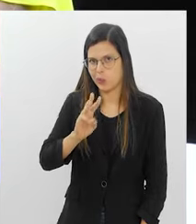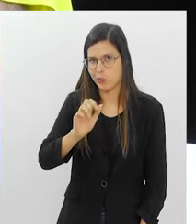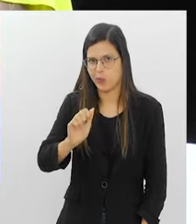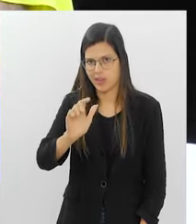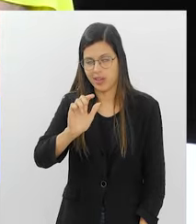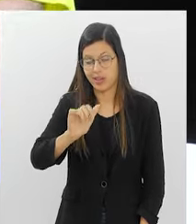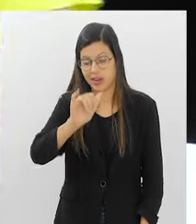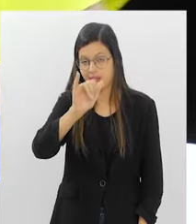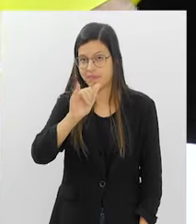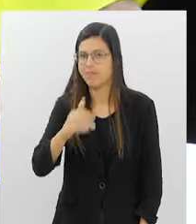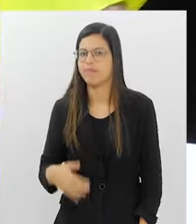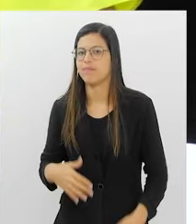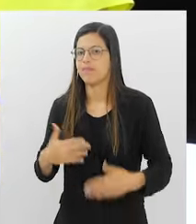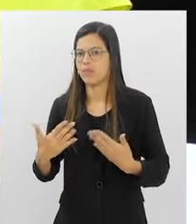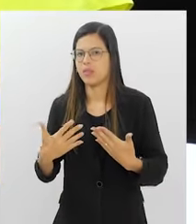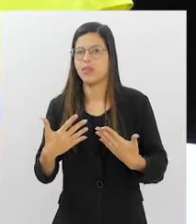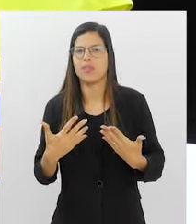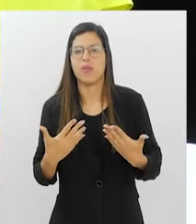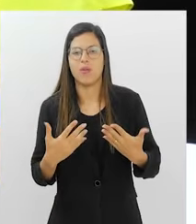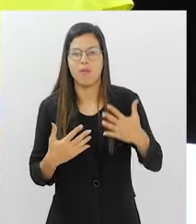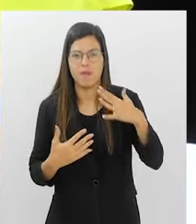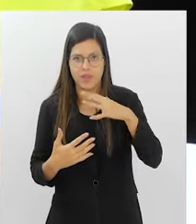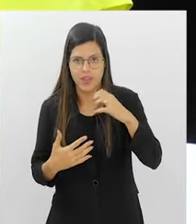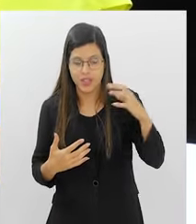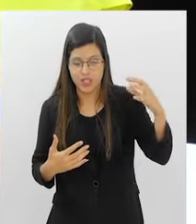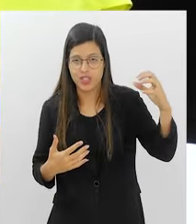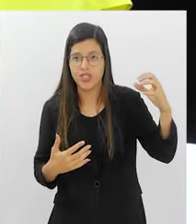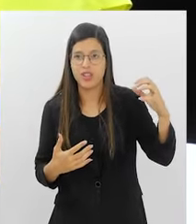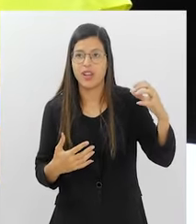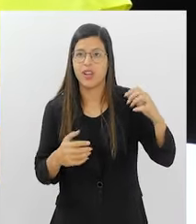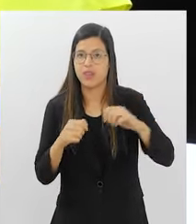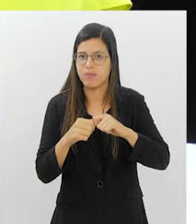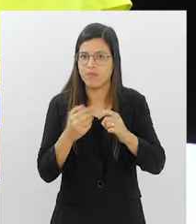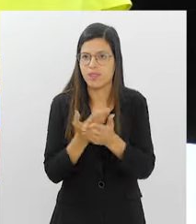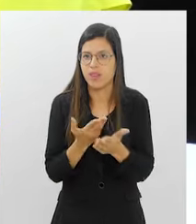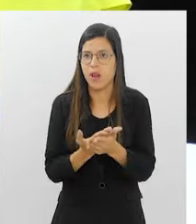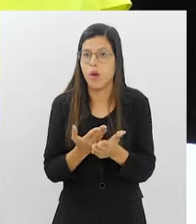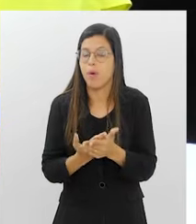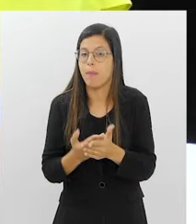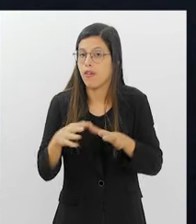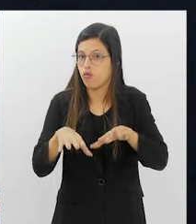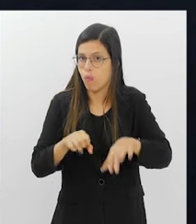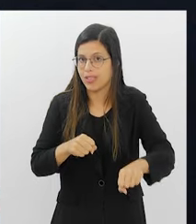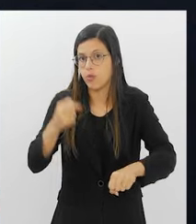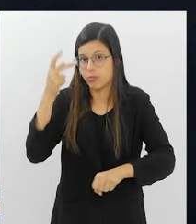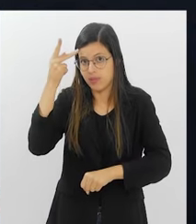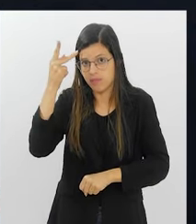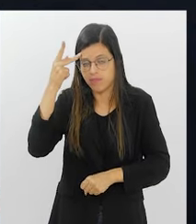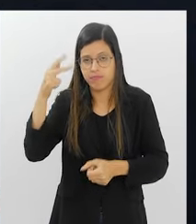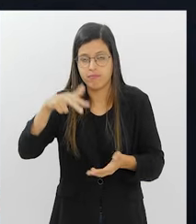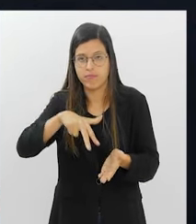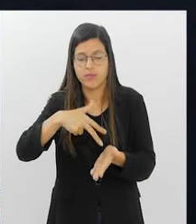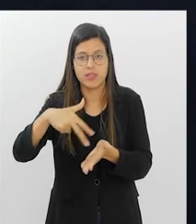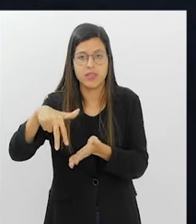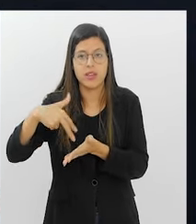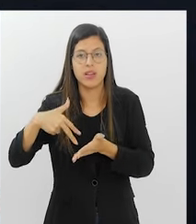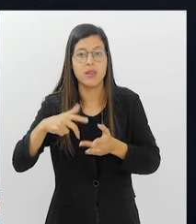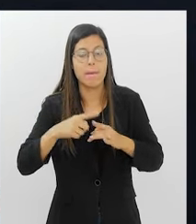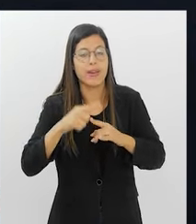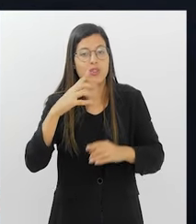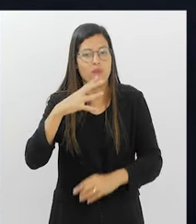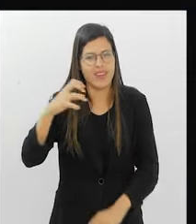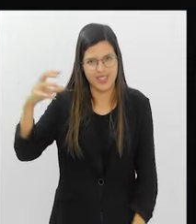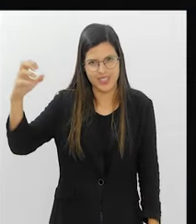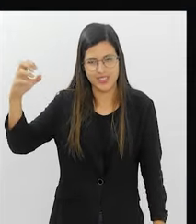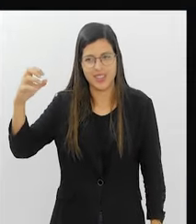viajei e fiz aulas minha formação não é lá minha formação é de São Paulo em dança e eu viajei fiz muitas